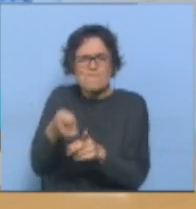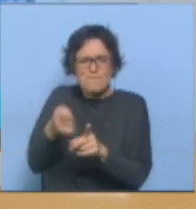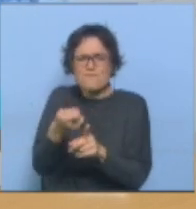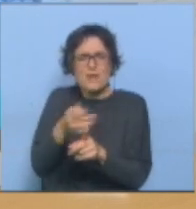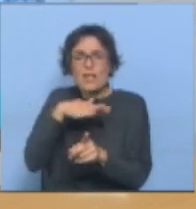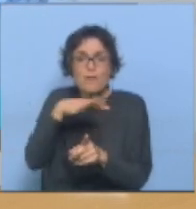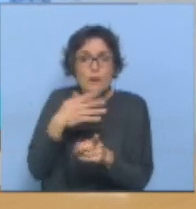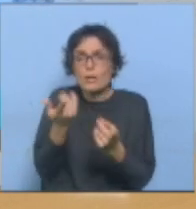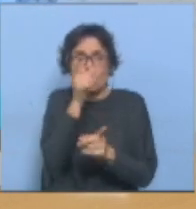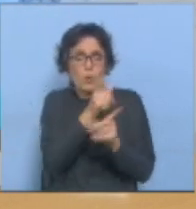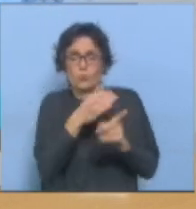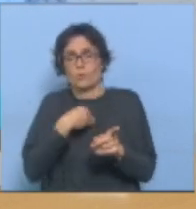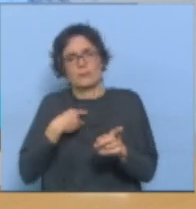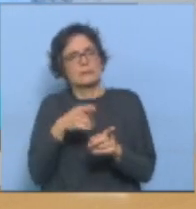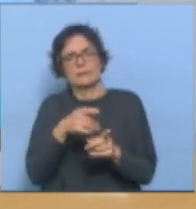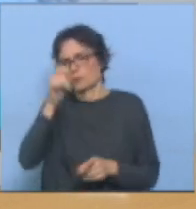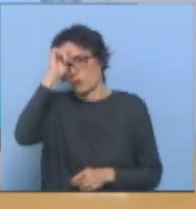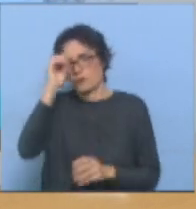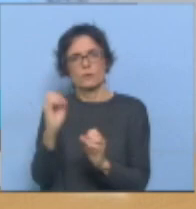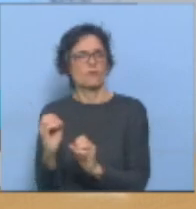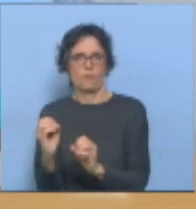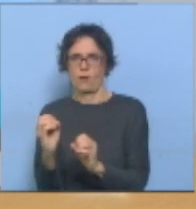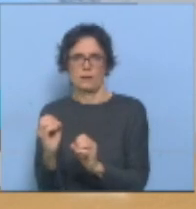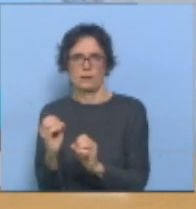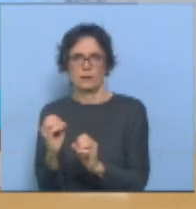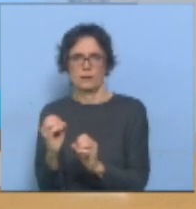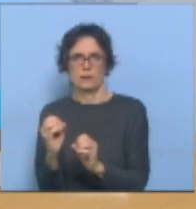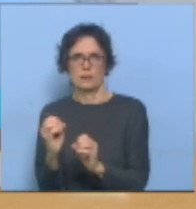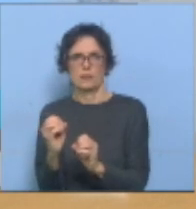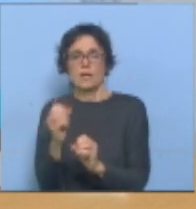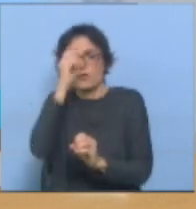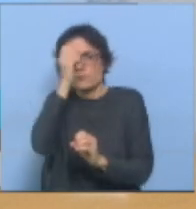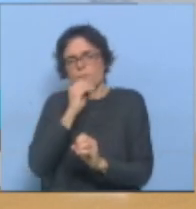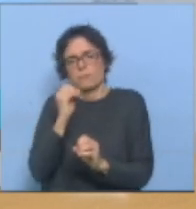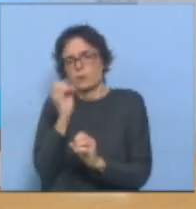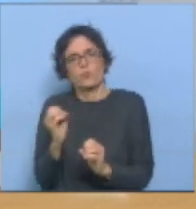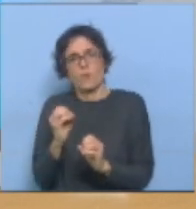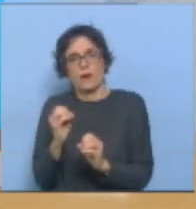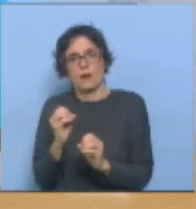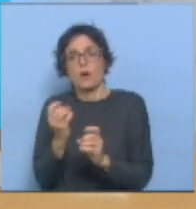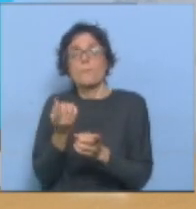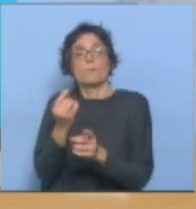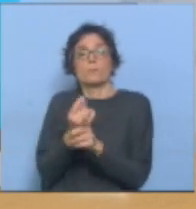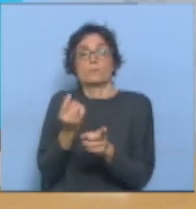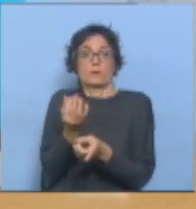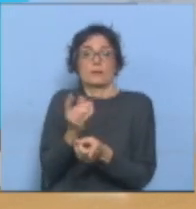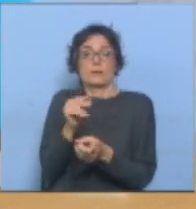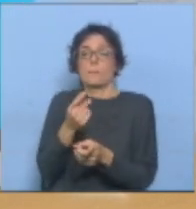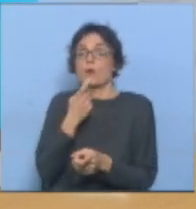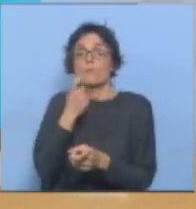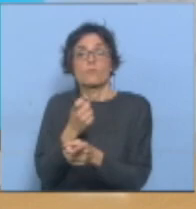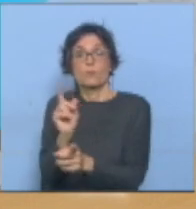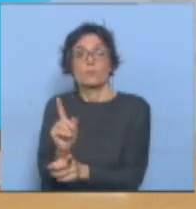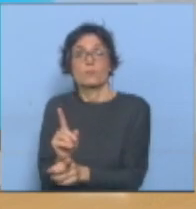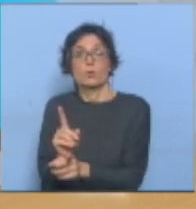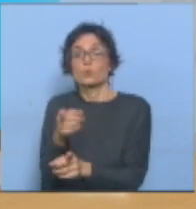e que, no fundo, desrespeita muito o doente, não é? Porque às vezes não se pergunta ao doente o que é que ele pretende fazer, não é? O que é que... E